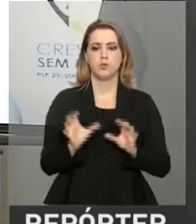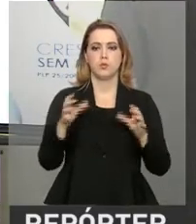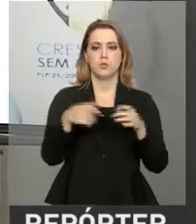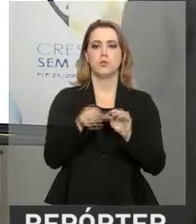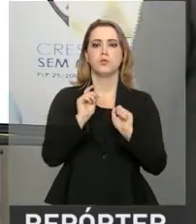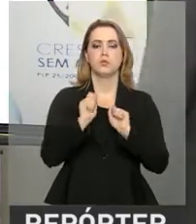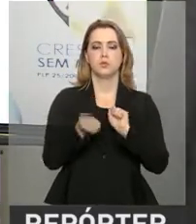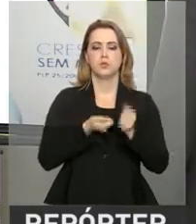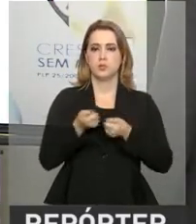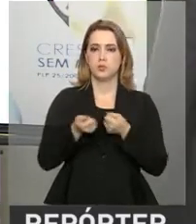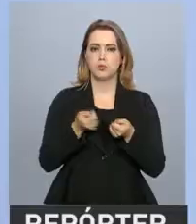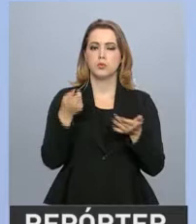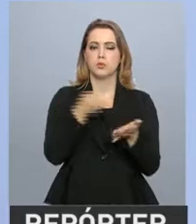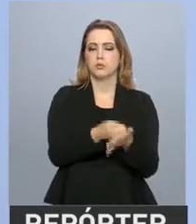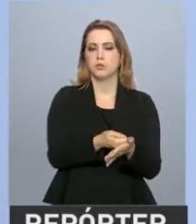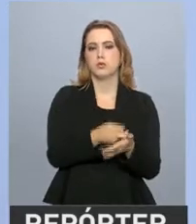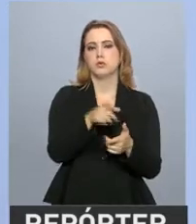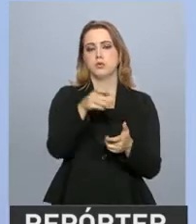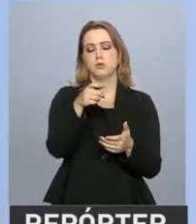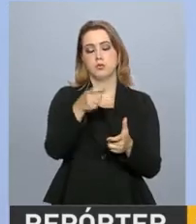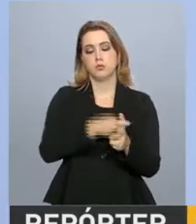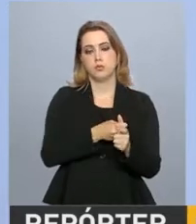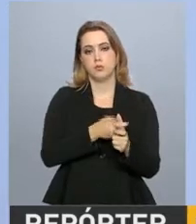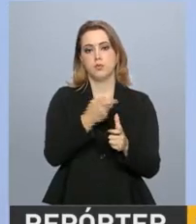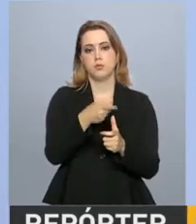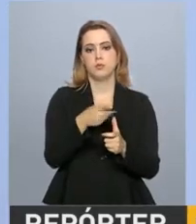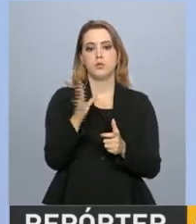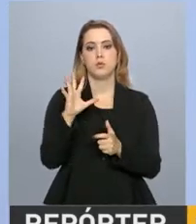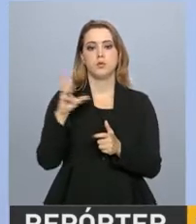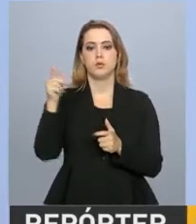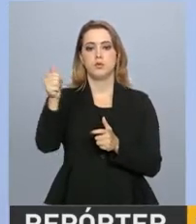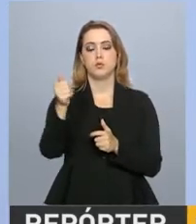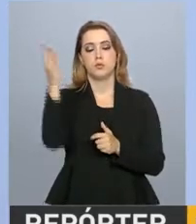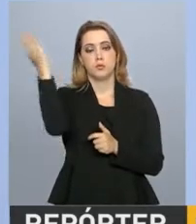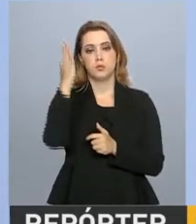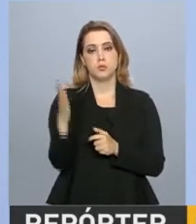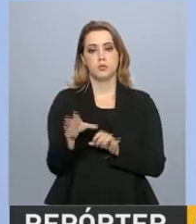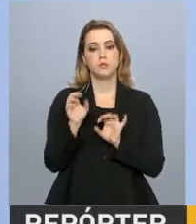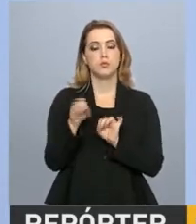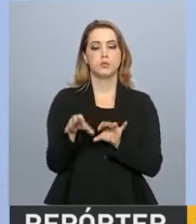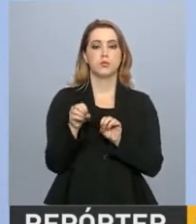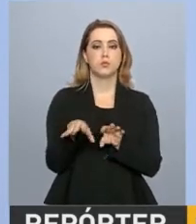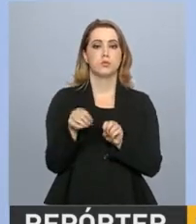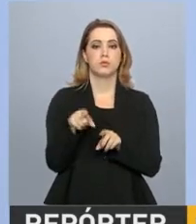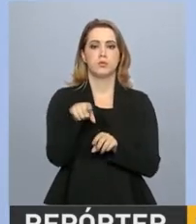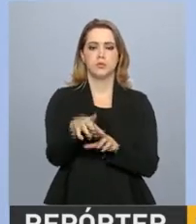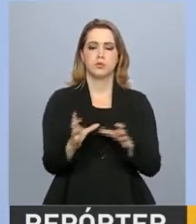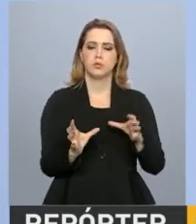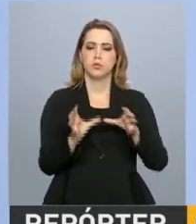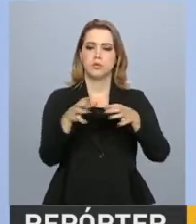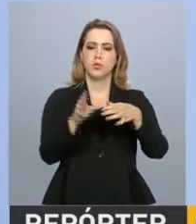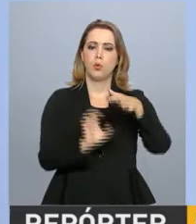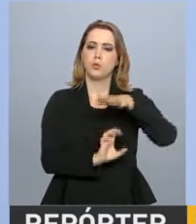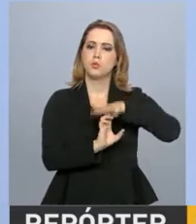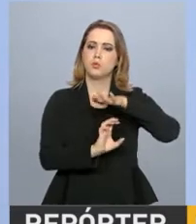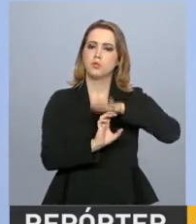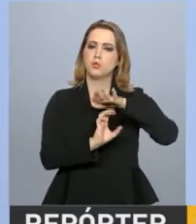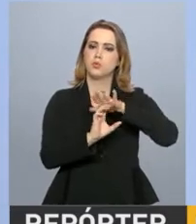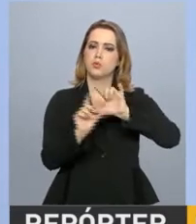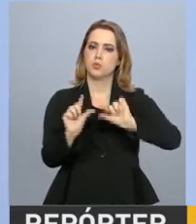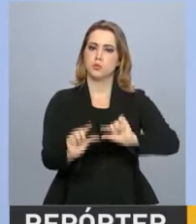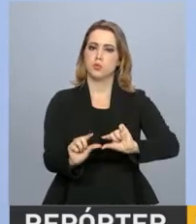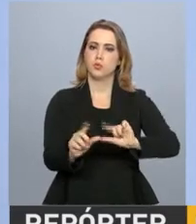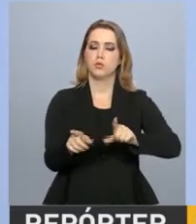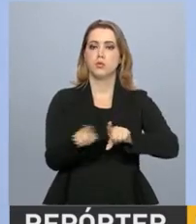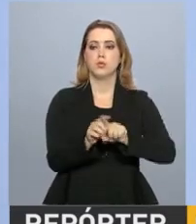regularização das dívidas é um trabalho em todo o brasil de orientação a essas pequenas empresas junto